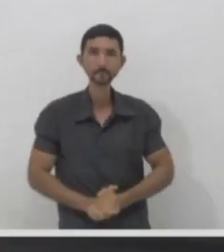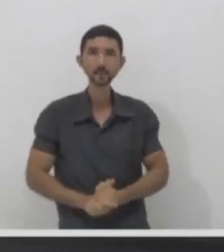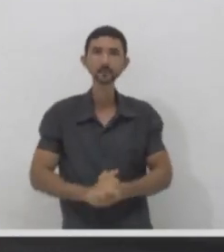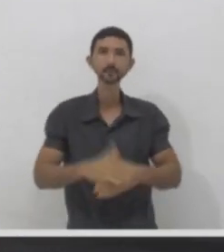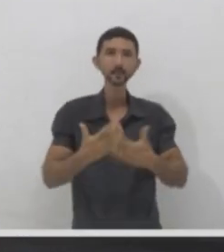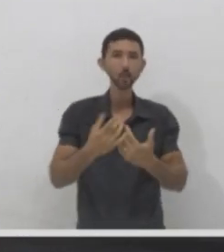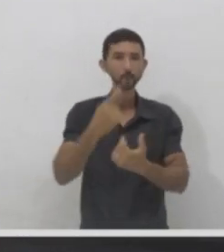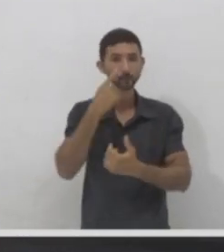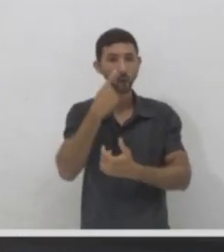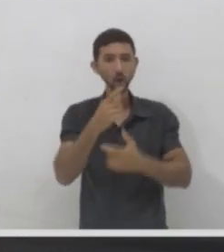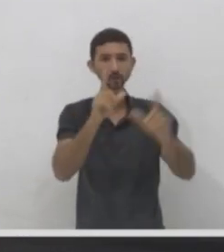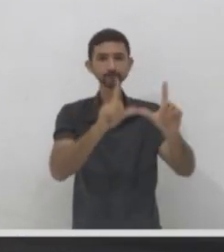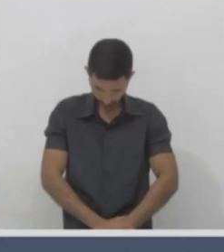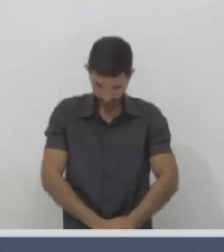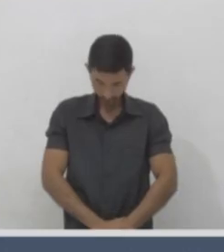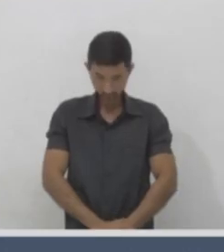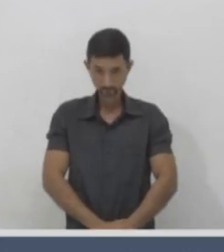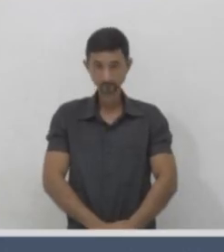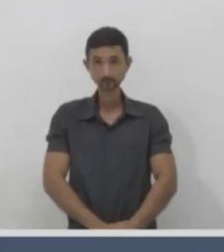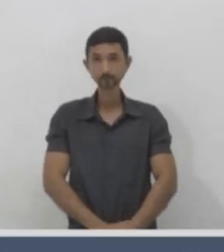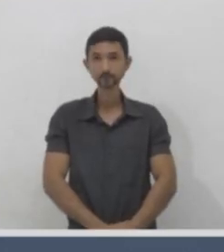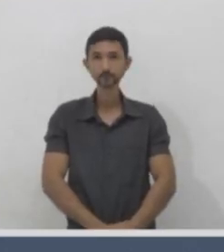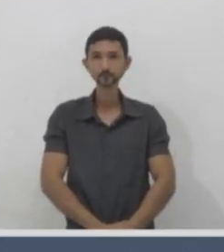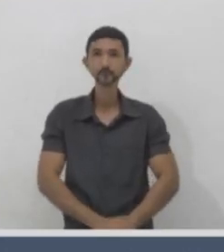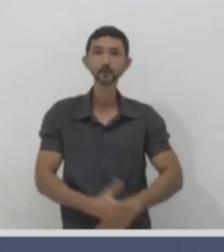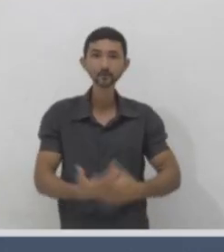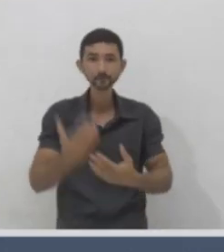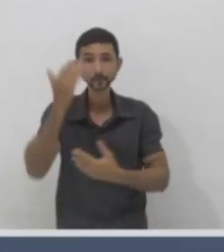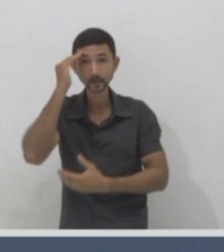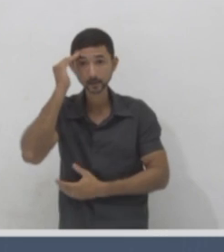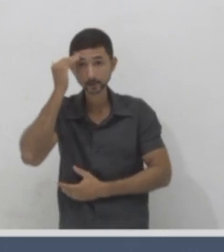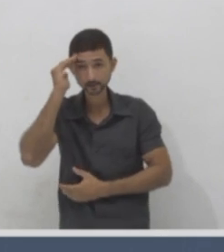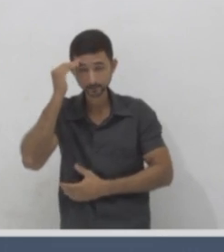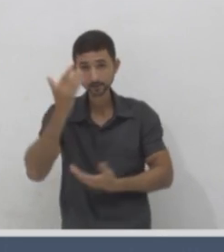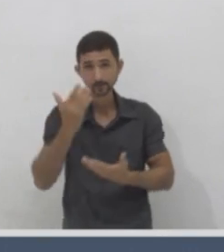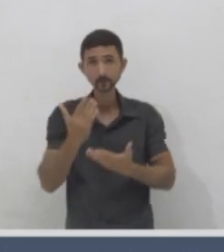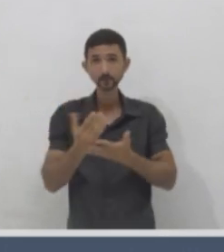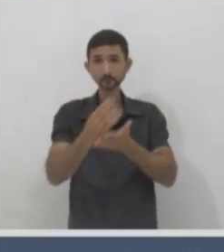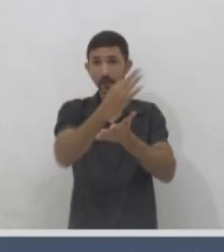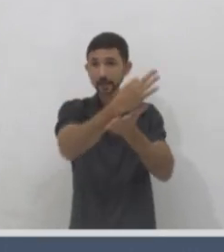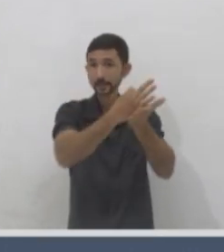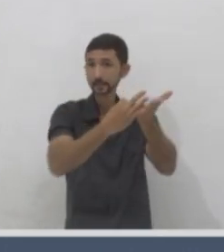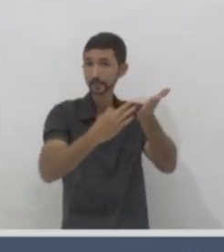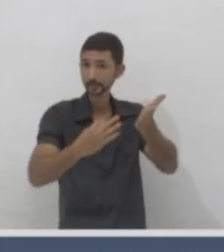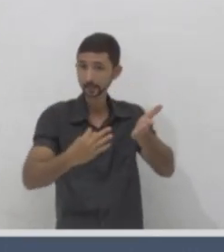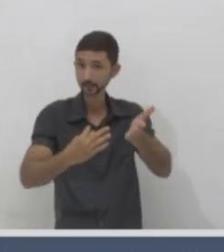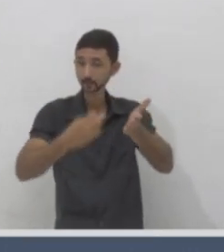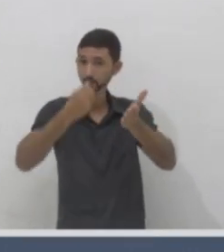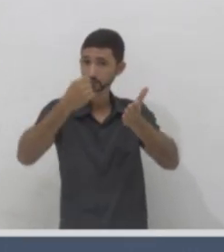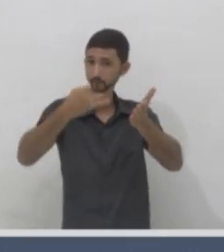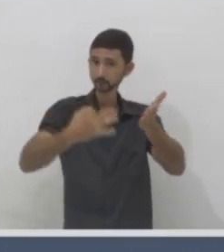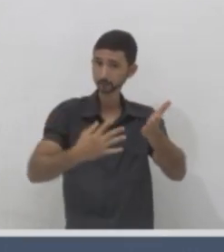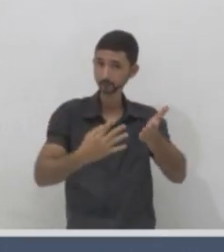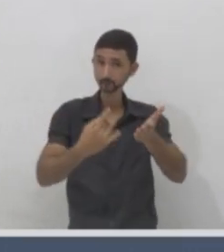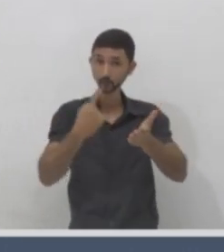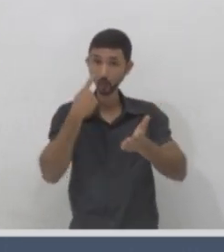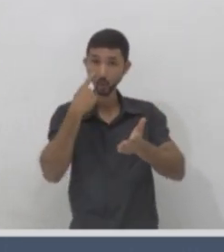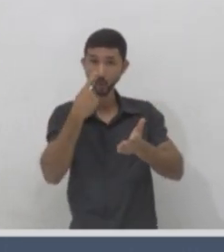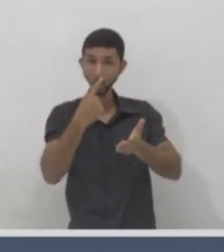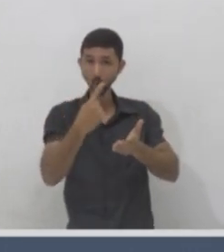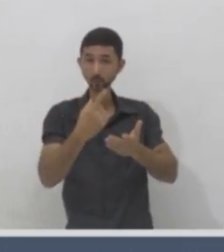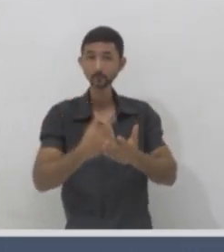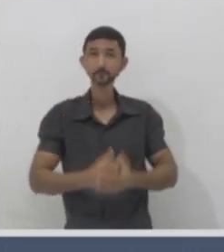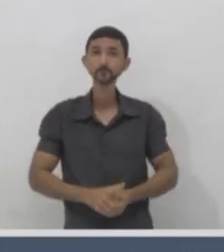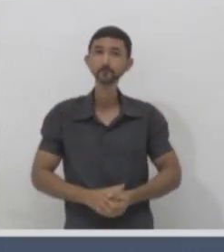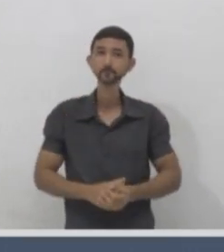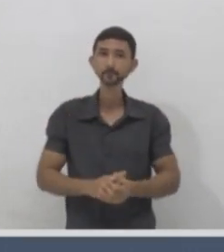dar uma olhadinha nos slides? Vamos entender um pouco mais sobre os textos narrativos, então. Veja aí nessa imagem